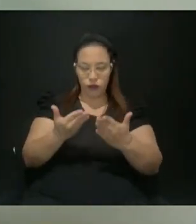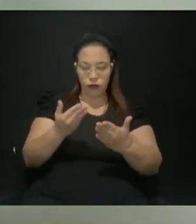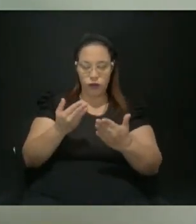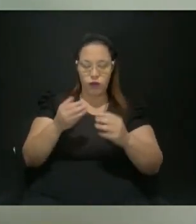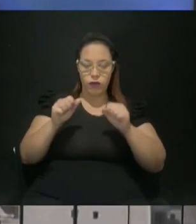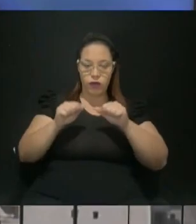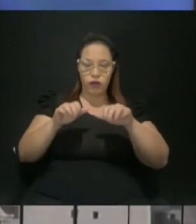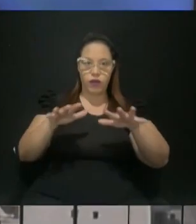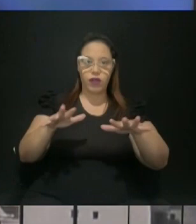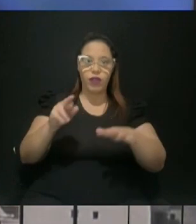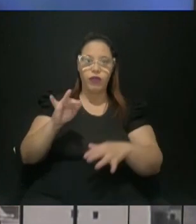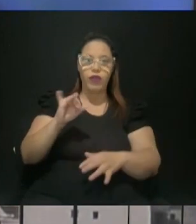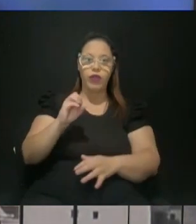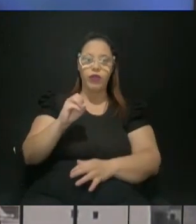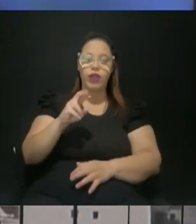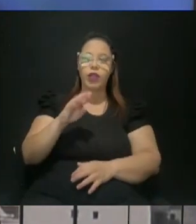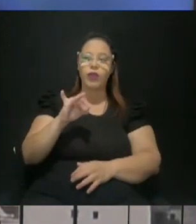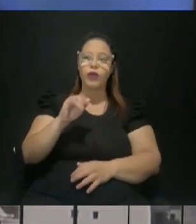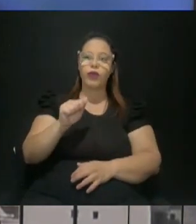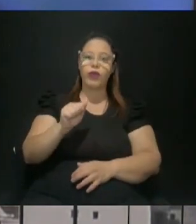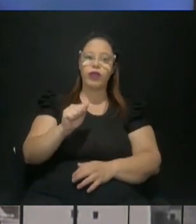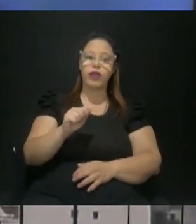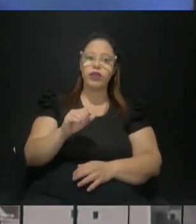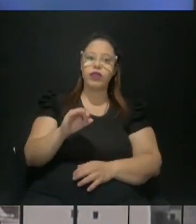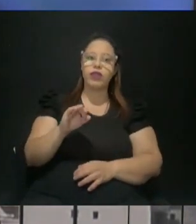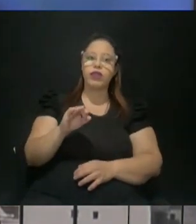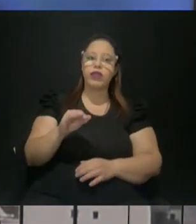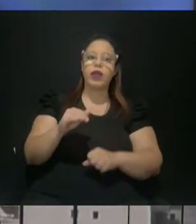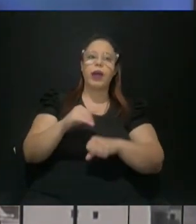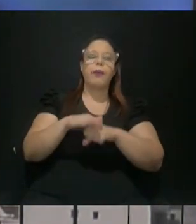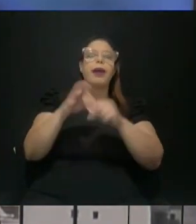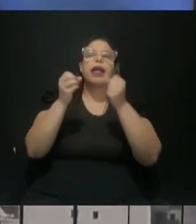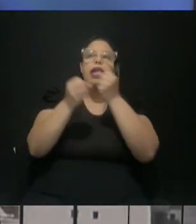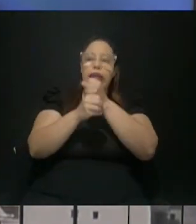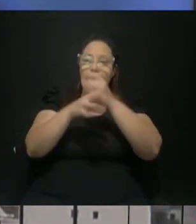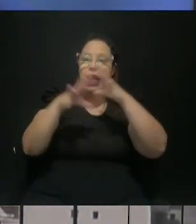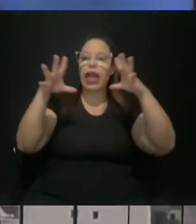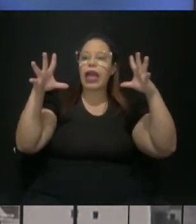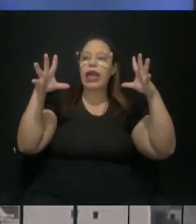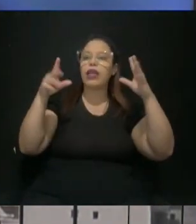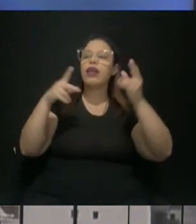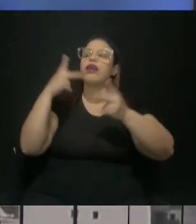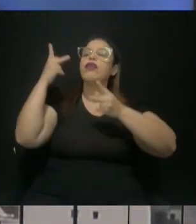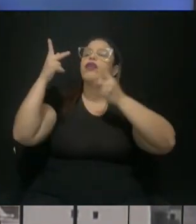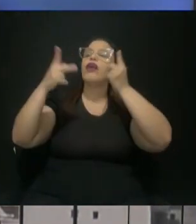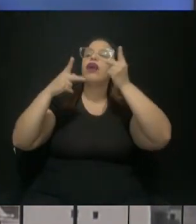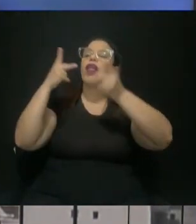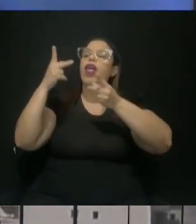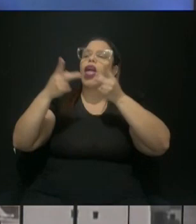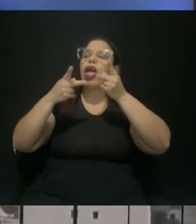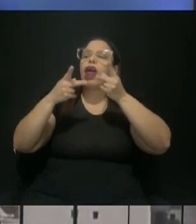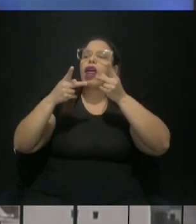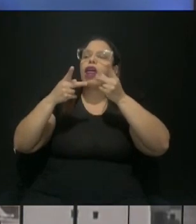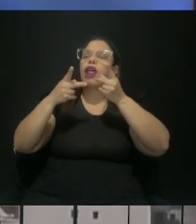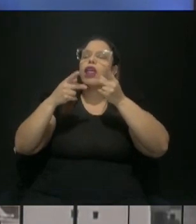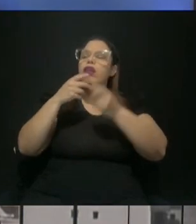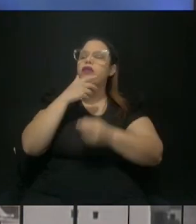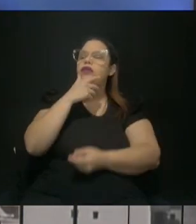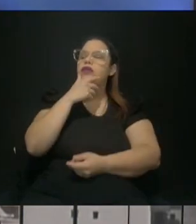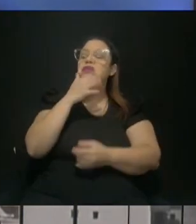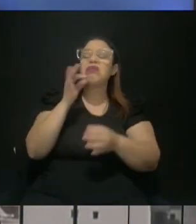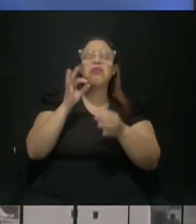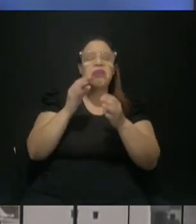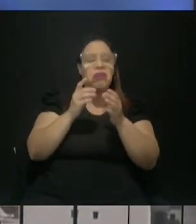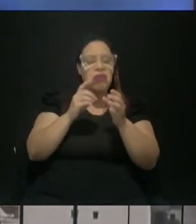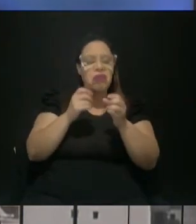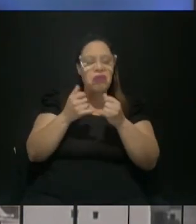estufa. Para ser um pouquinho ainda mais claro, queria que você falasse assim de uma forma bem didática, uma